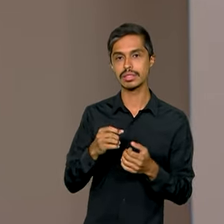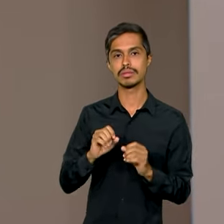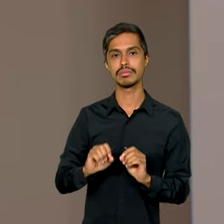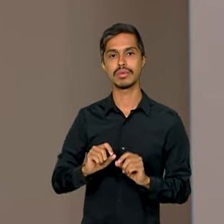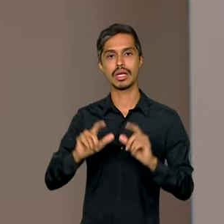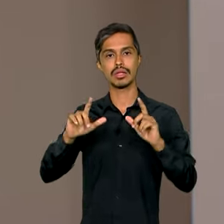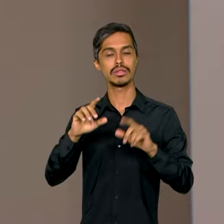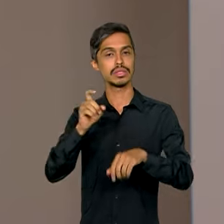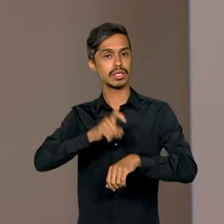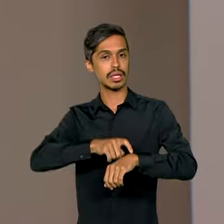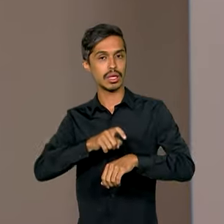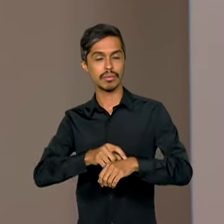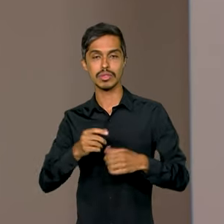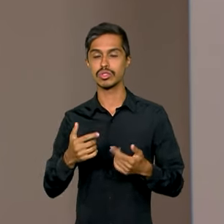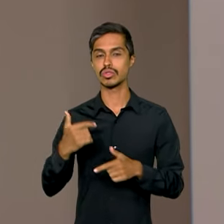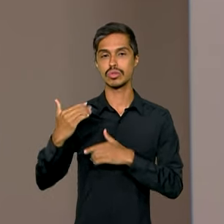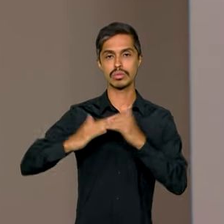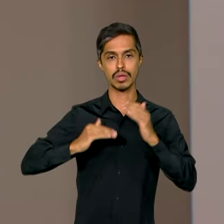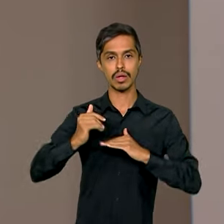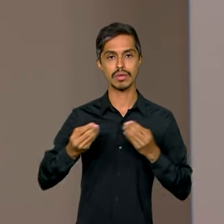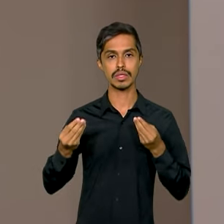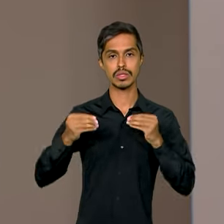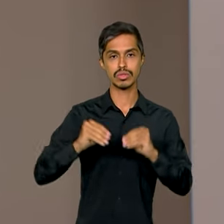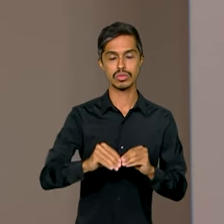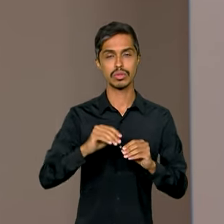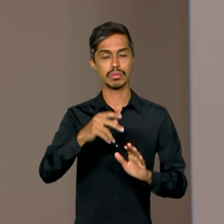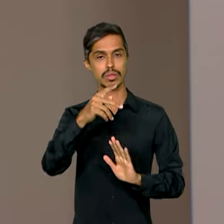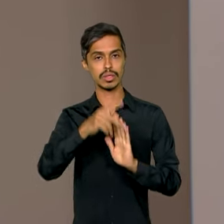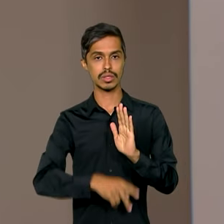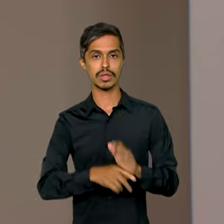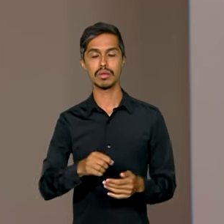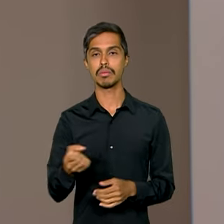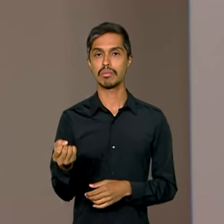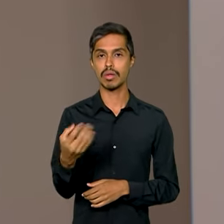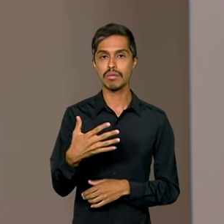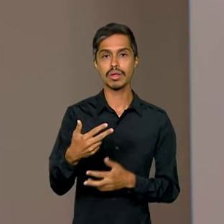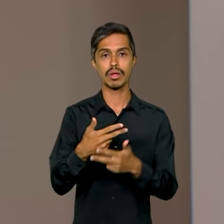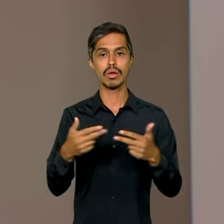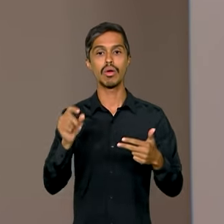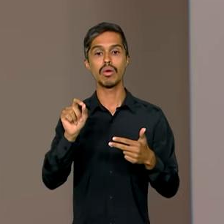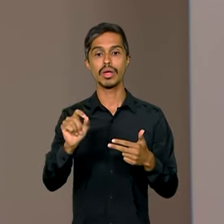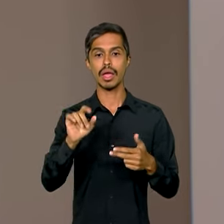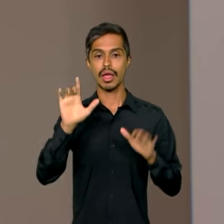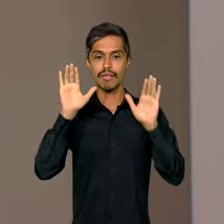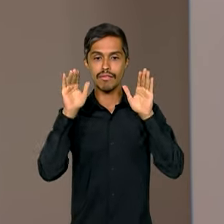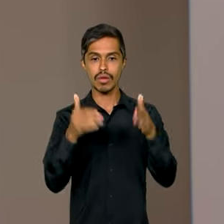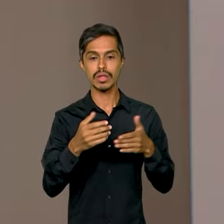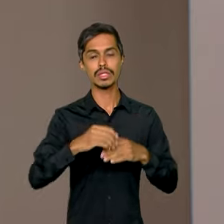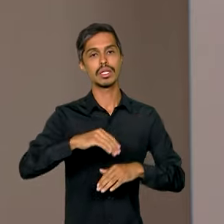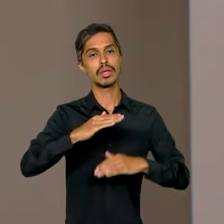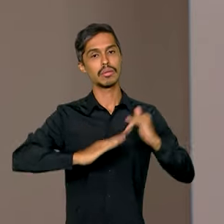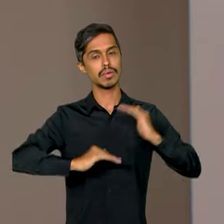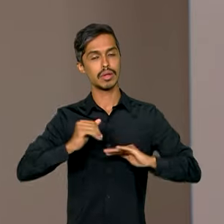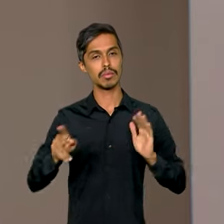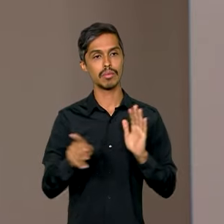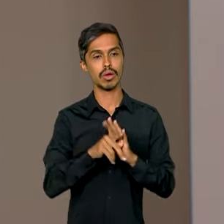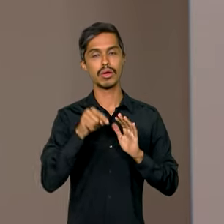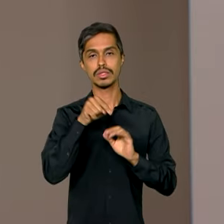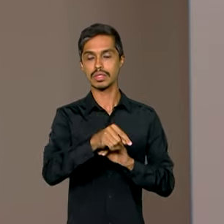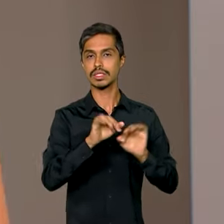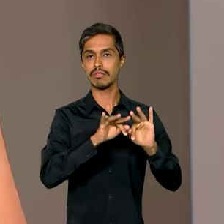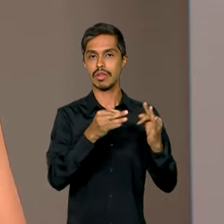o tempo de permanência dos profissionais no programa uma das novidades foi a especialização em medicina de família e